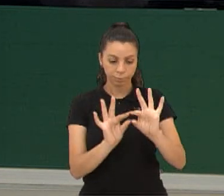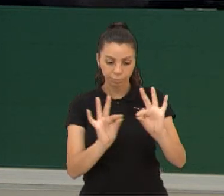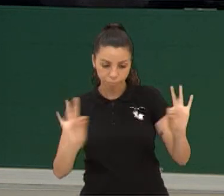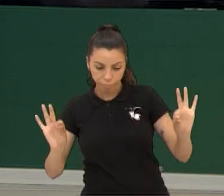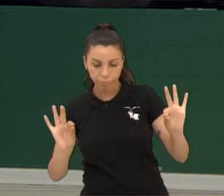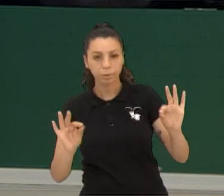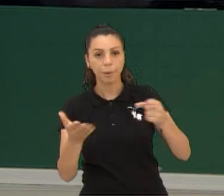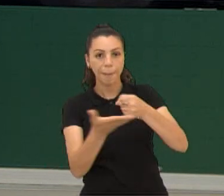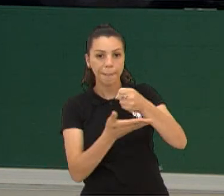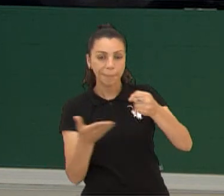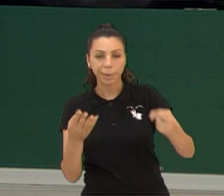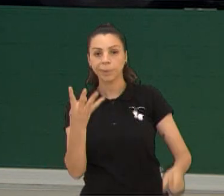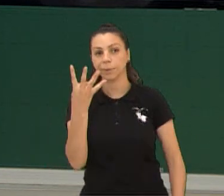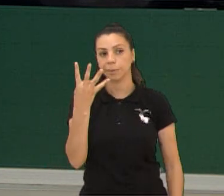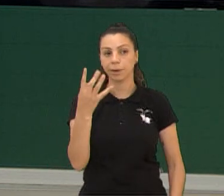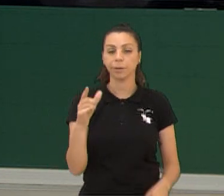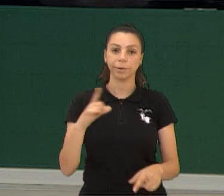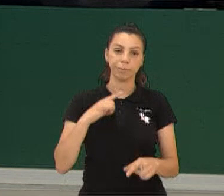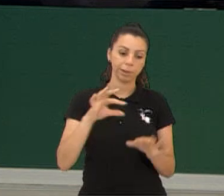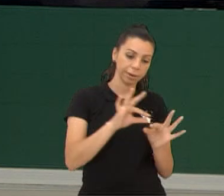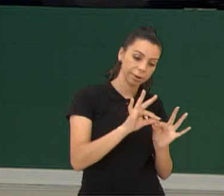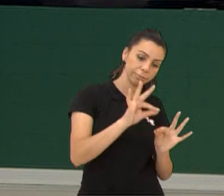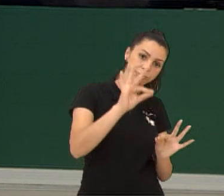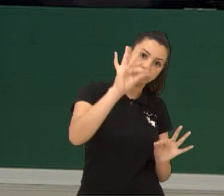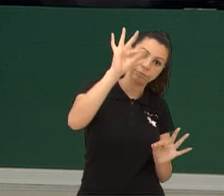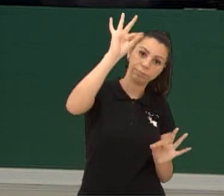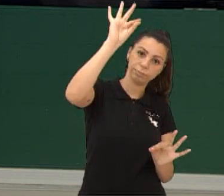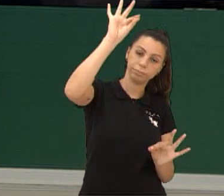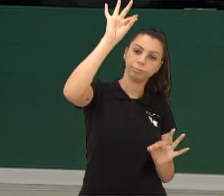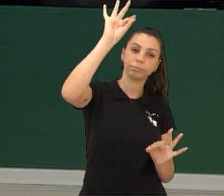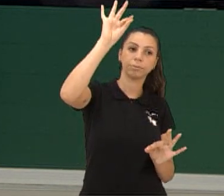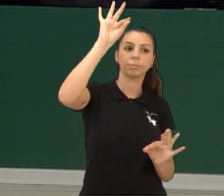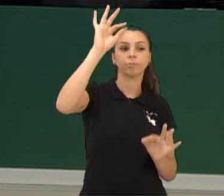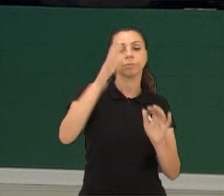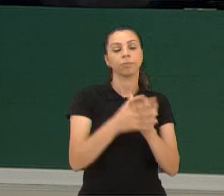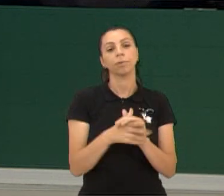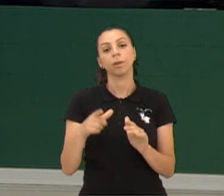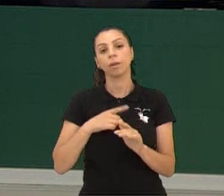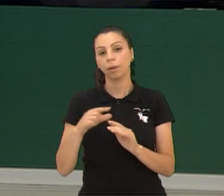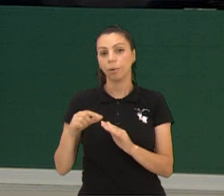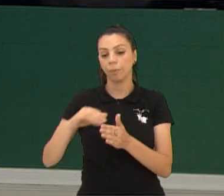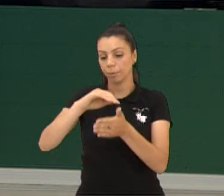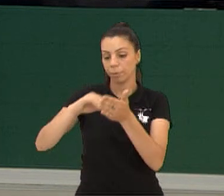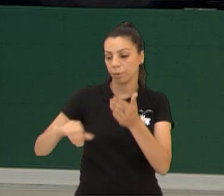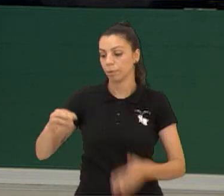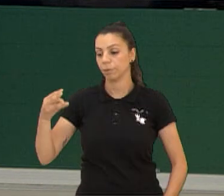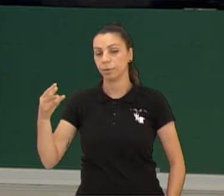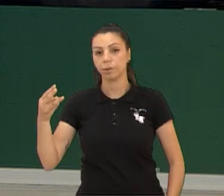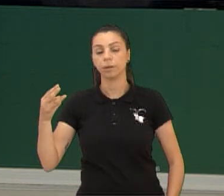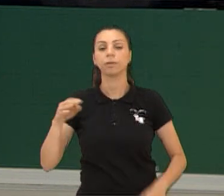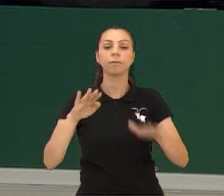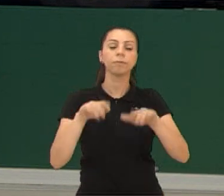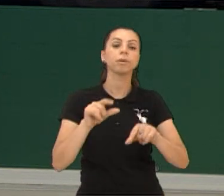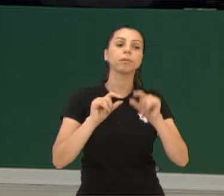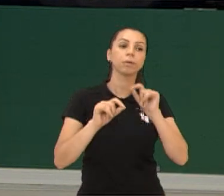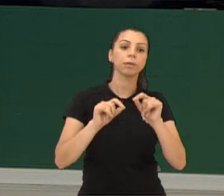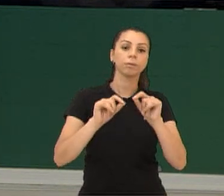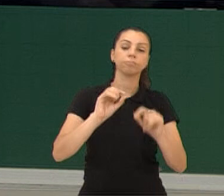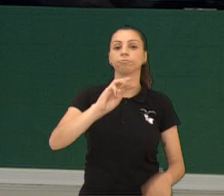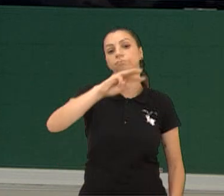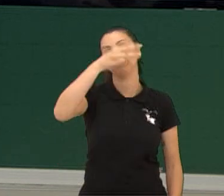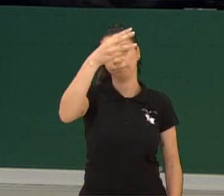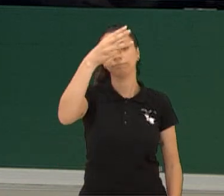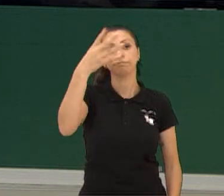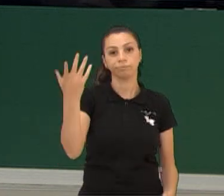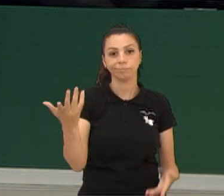E aí, eu tenho a altura, certo? Que é só eu tirar esse 3 aqui, vai ficar o quê? Vai ficar